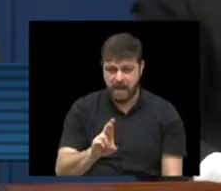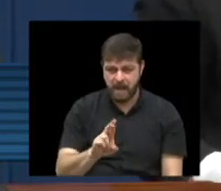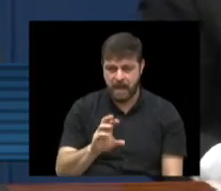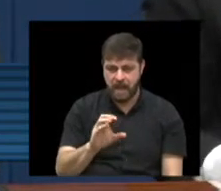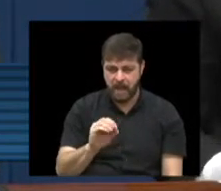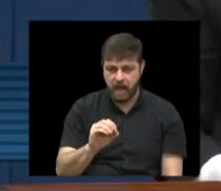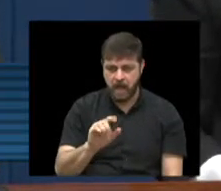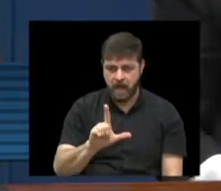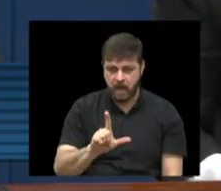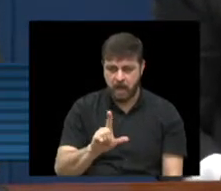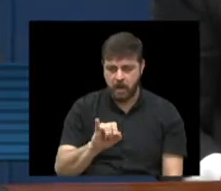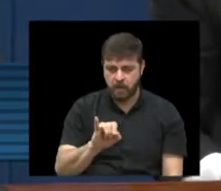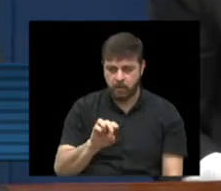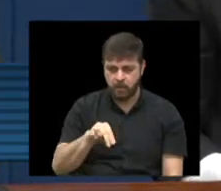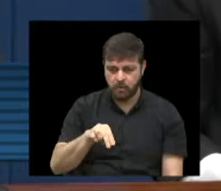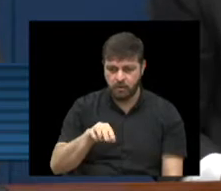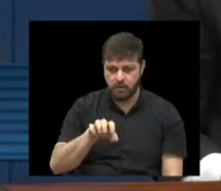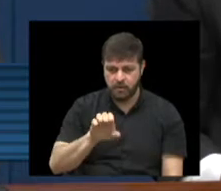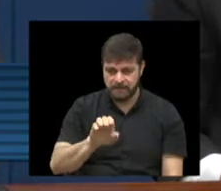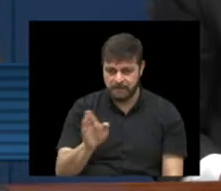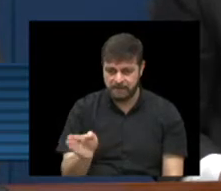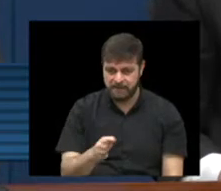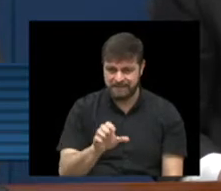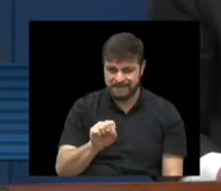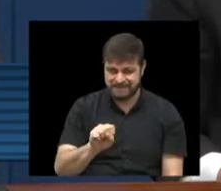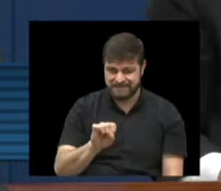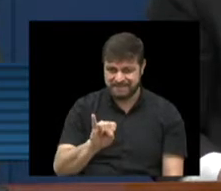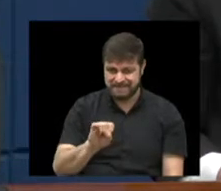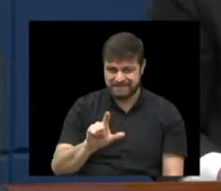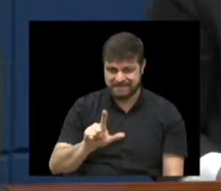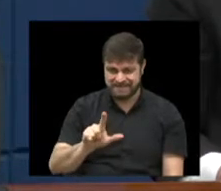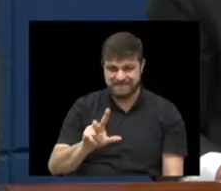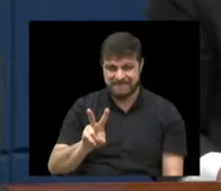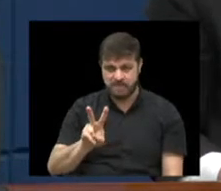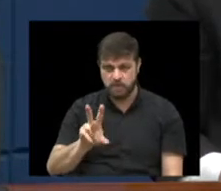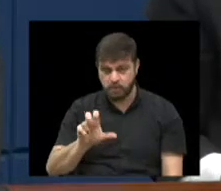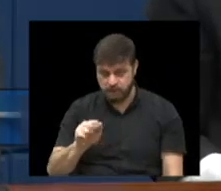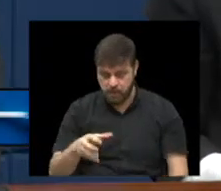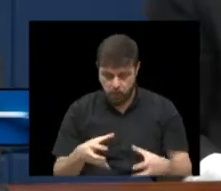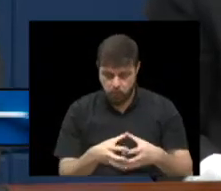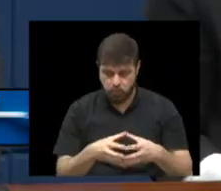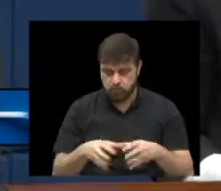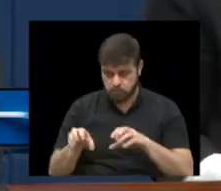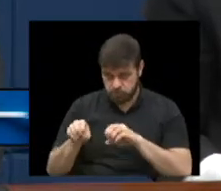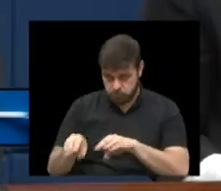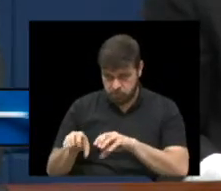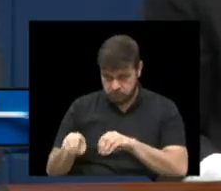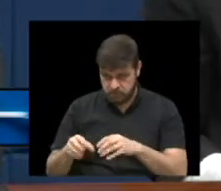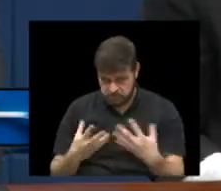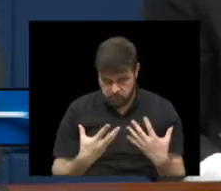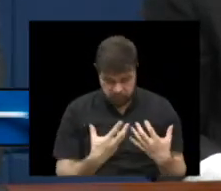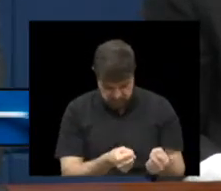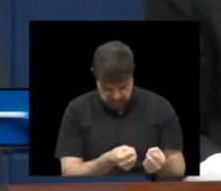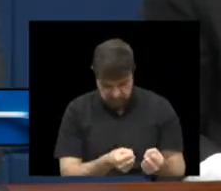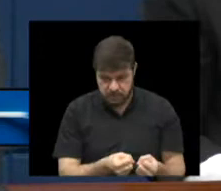Caroline Felipe Jango da Silva. Parecer da Comissão Especial de Honraria favorável, parecer favorável, a matéria vai à